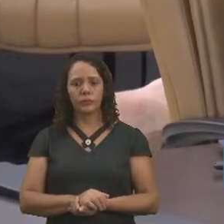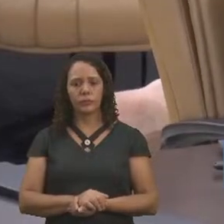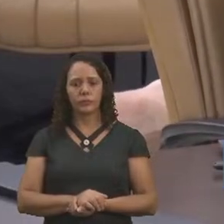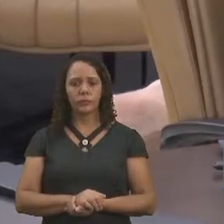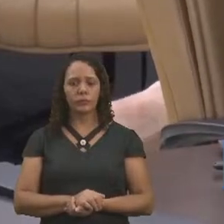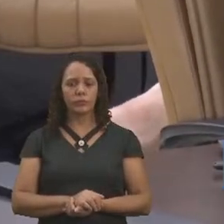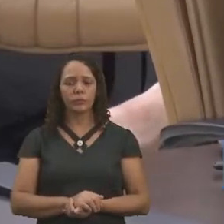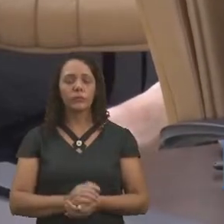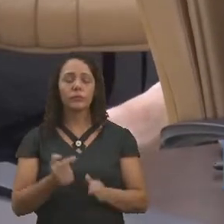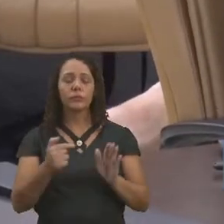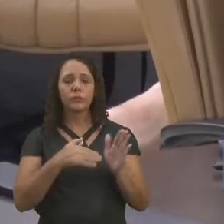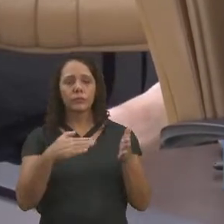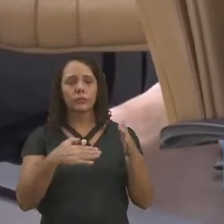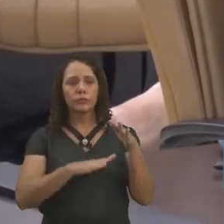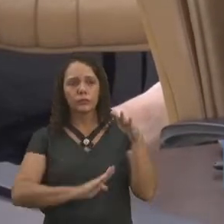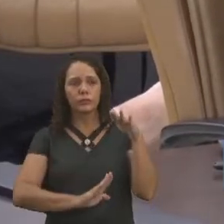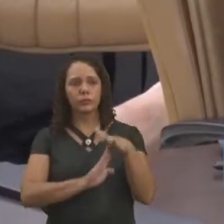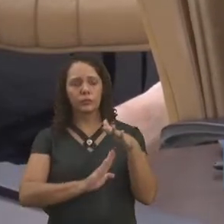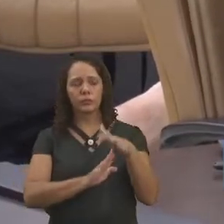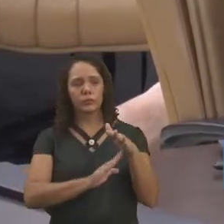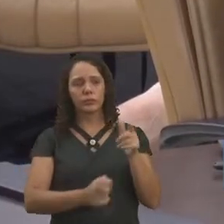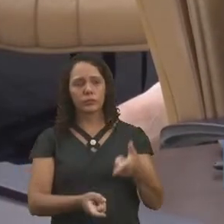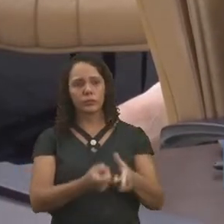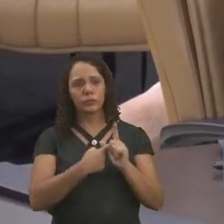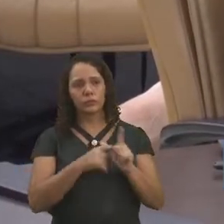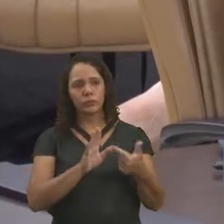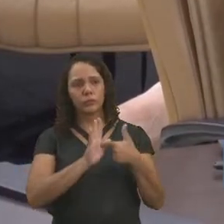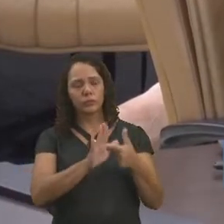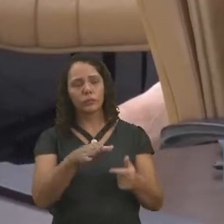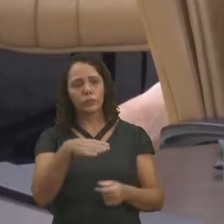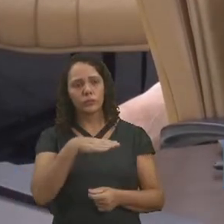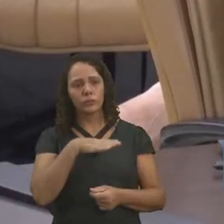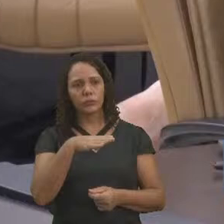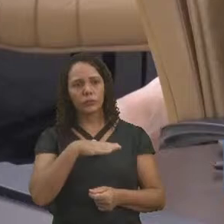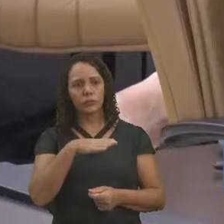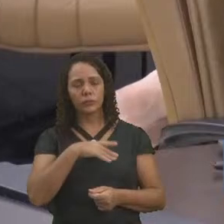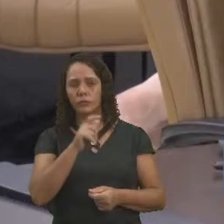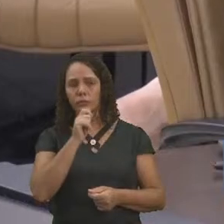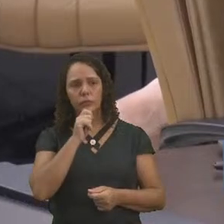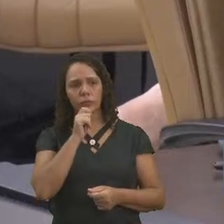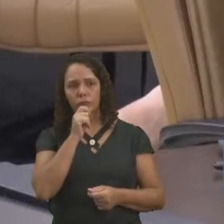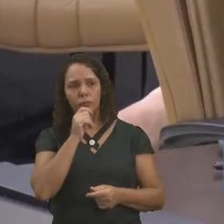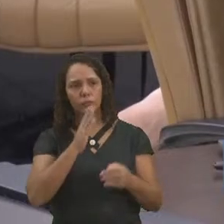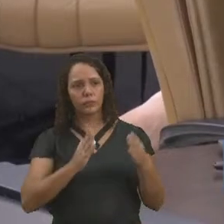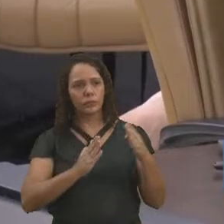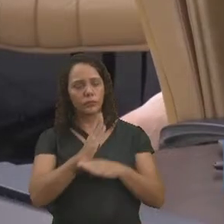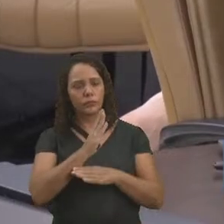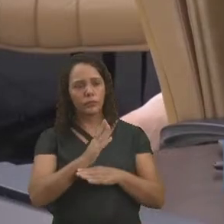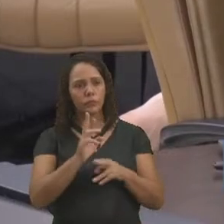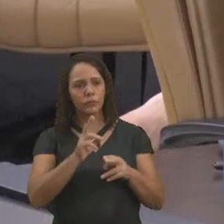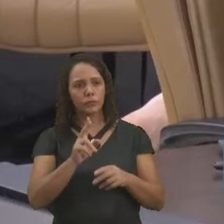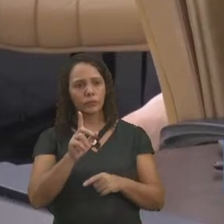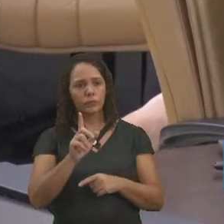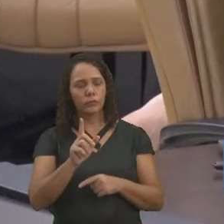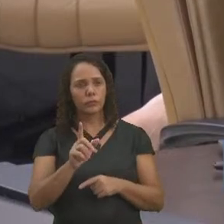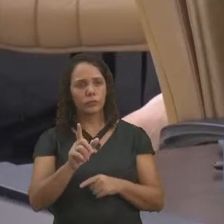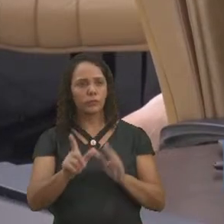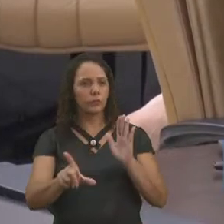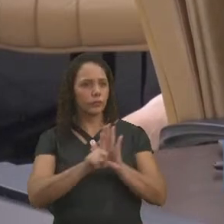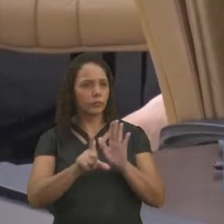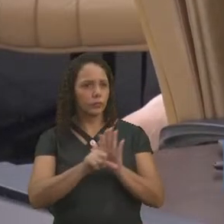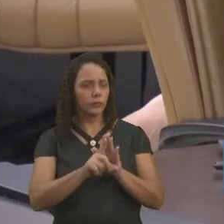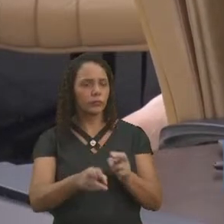Aqui no limites da dívidas, vocês apontam que o município ainda não passou do limite da lei de responsabilidade fiscal, que ainda